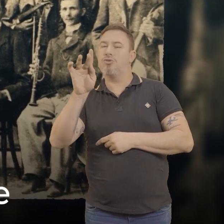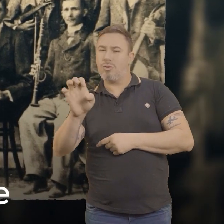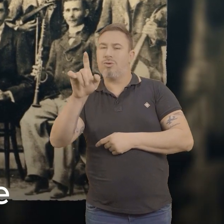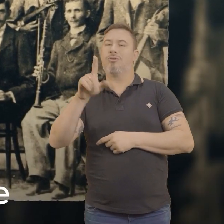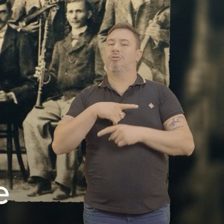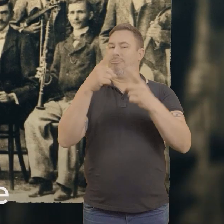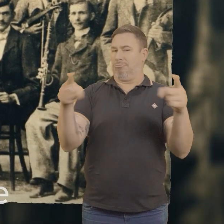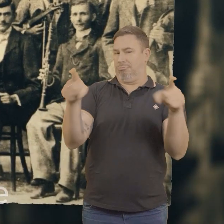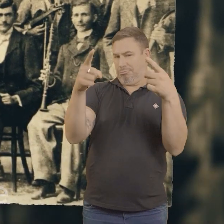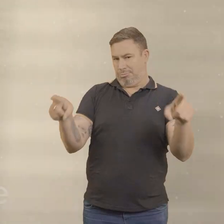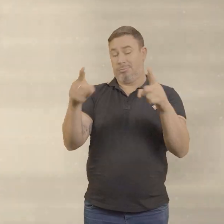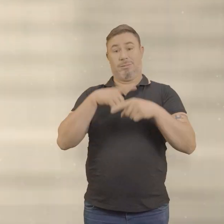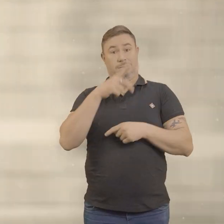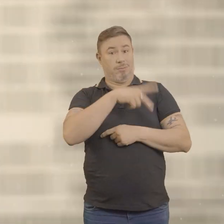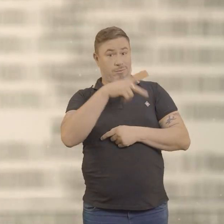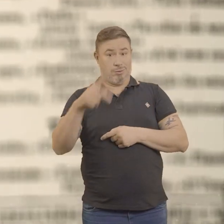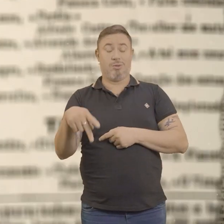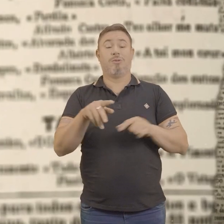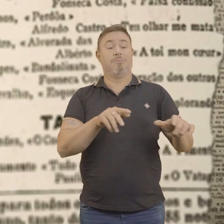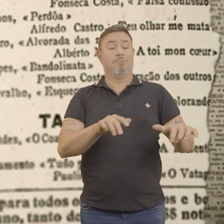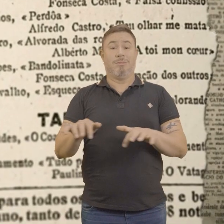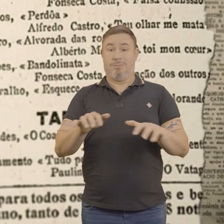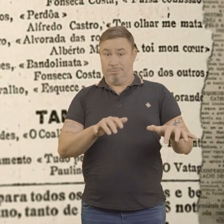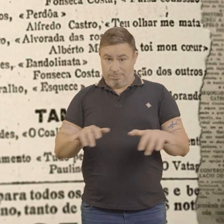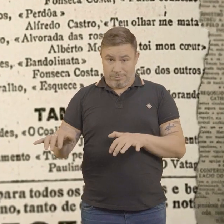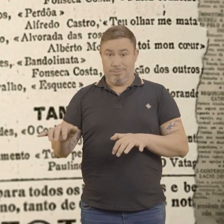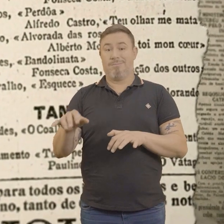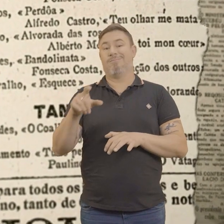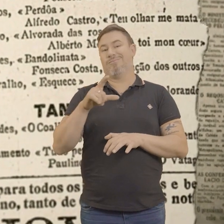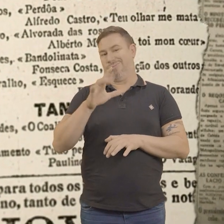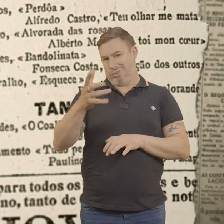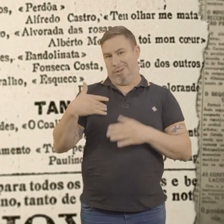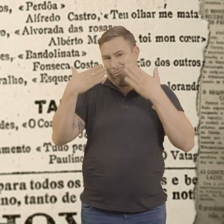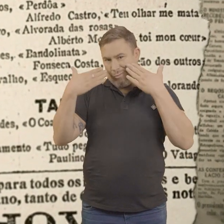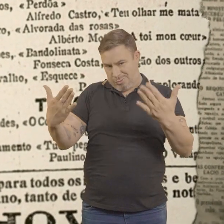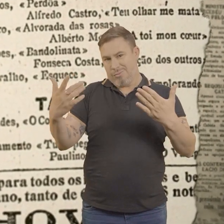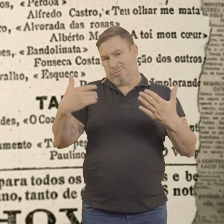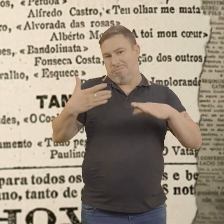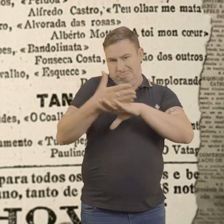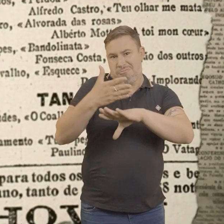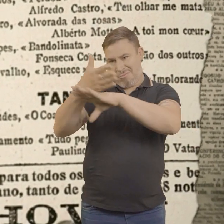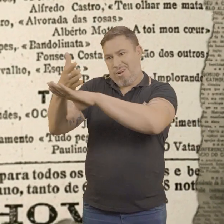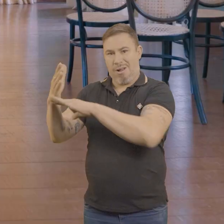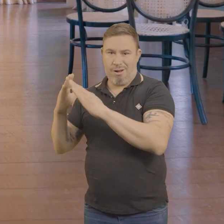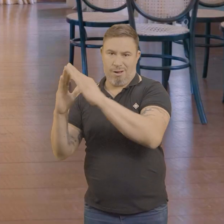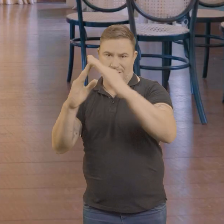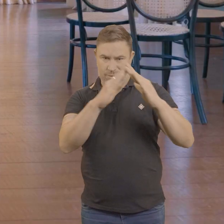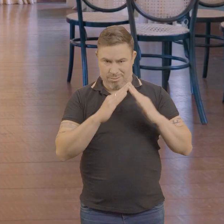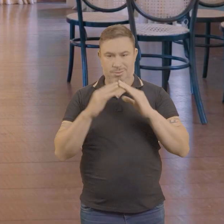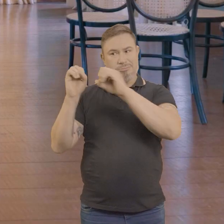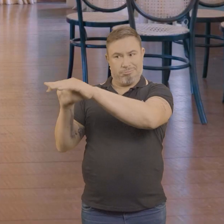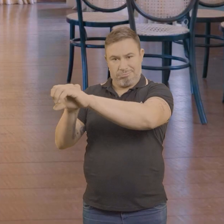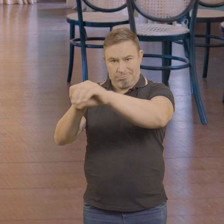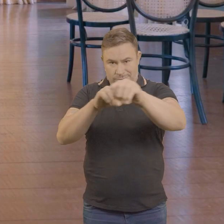já tem as professoras de piano se anunciando, né, como professoras a domicílio. Então, propriamente não